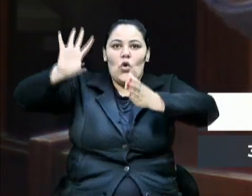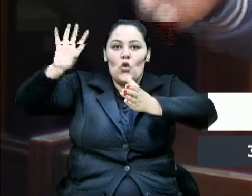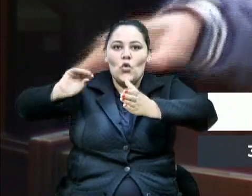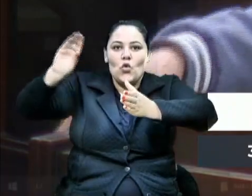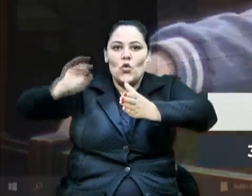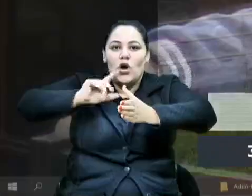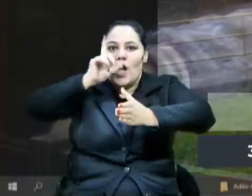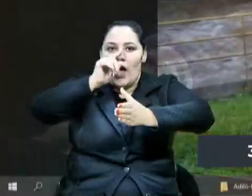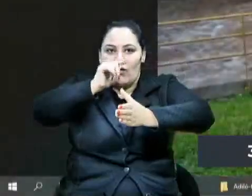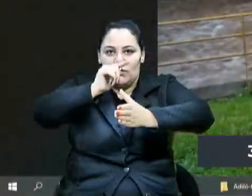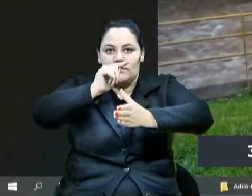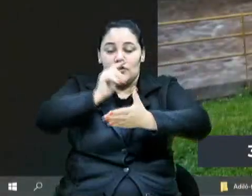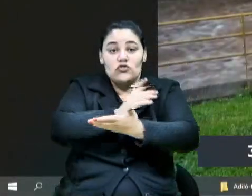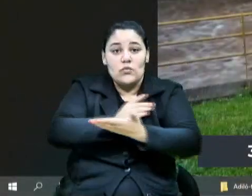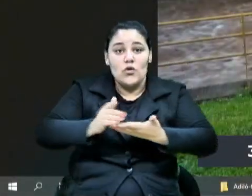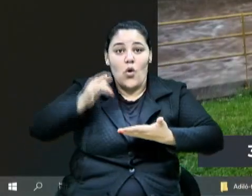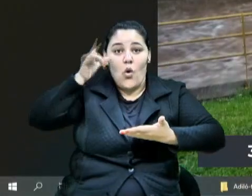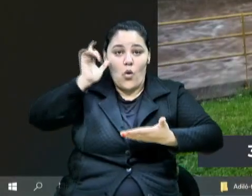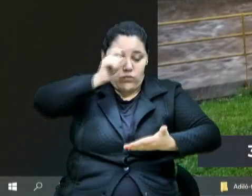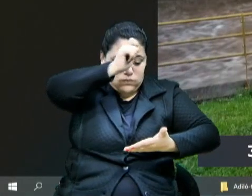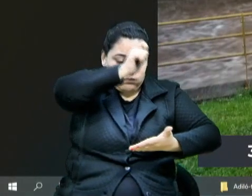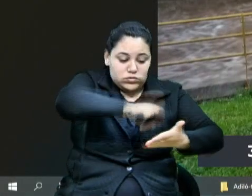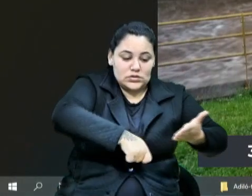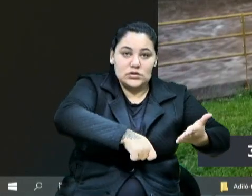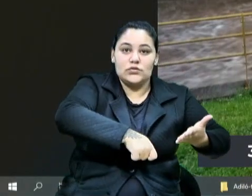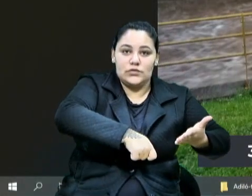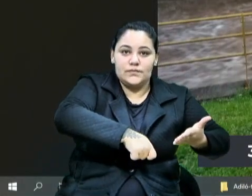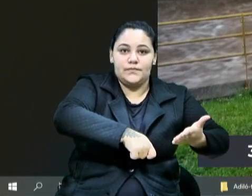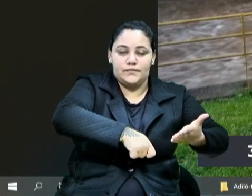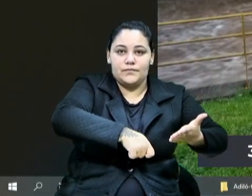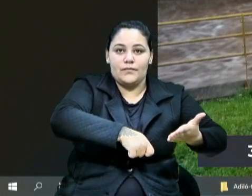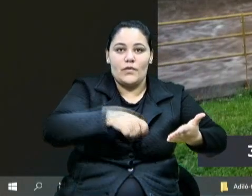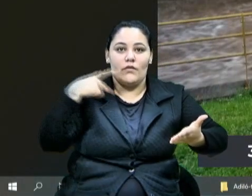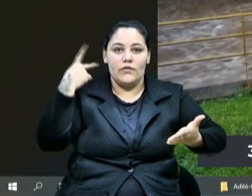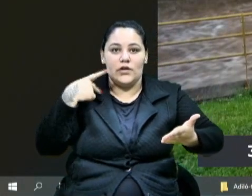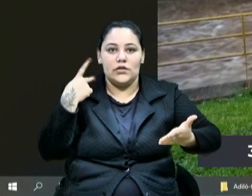foi dado ontem, da assinatura, vereador Bressan,